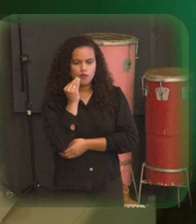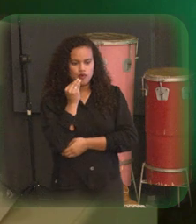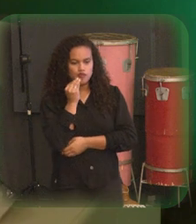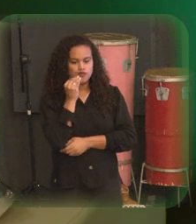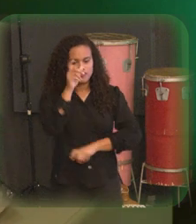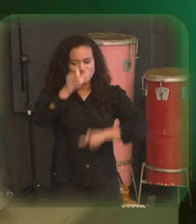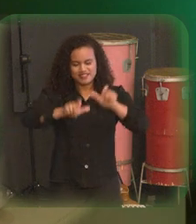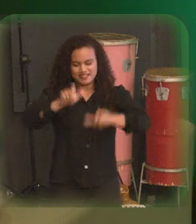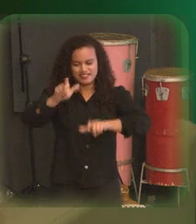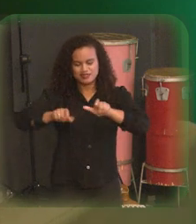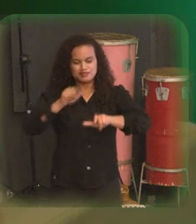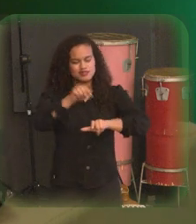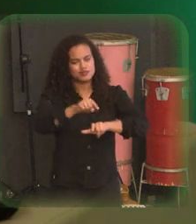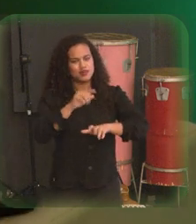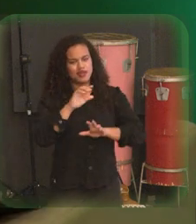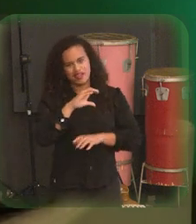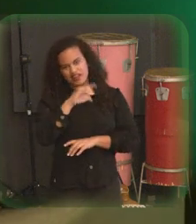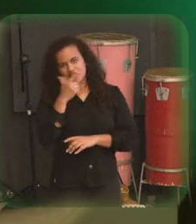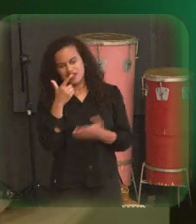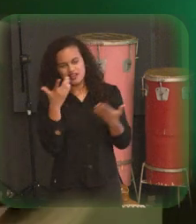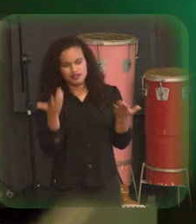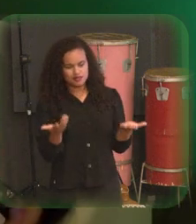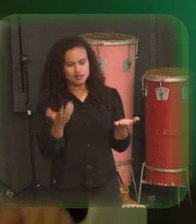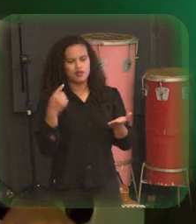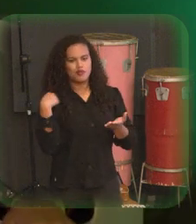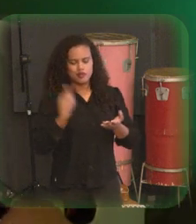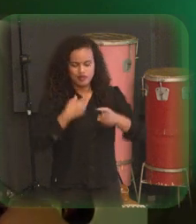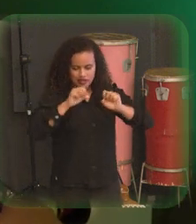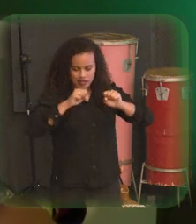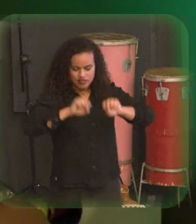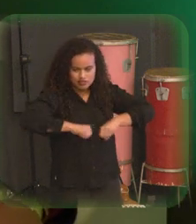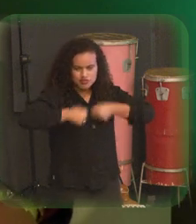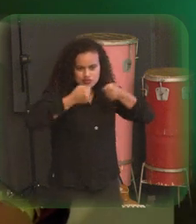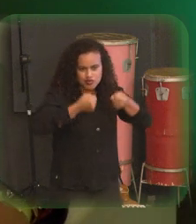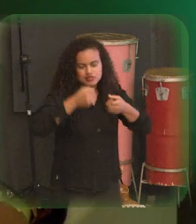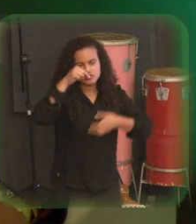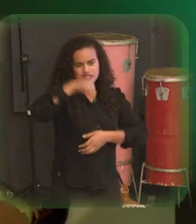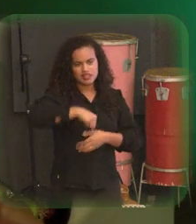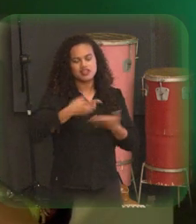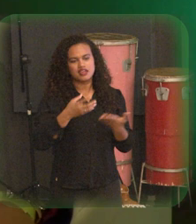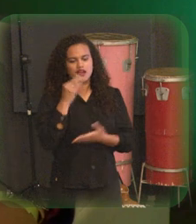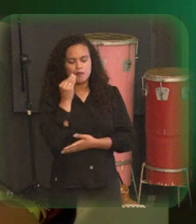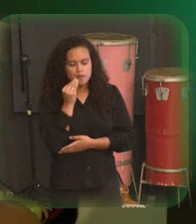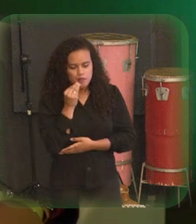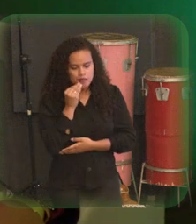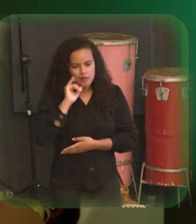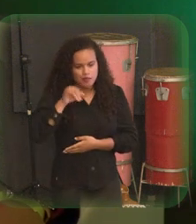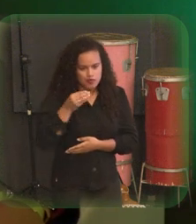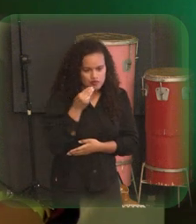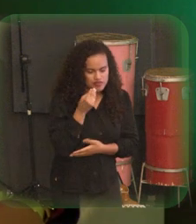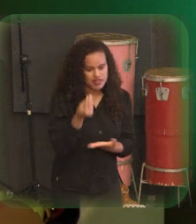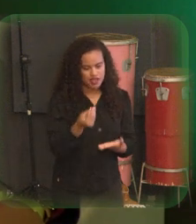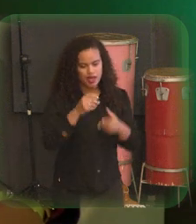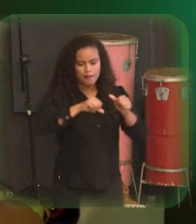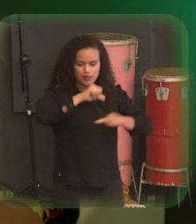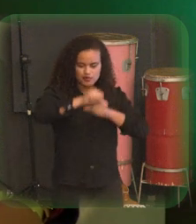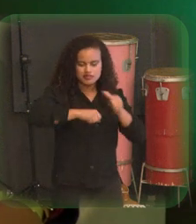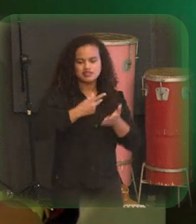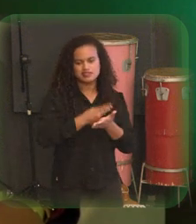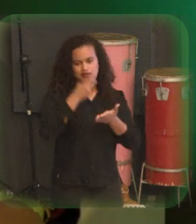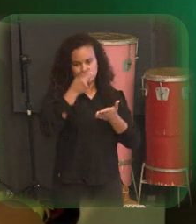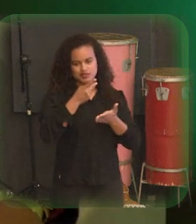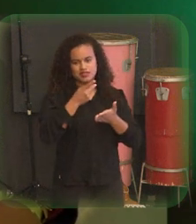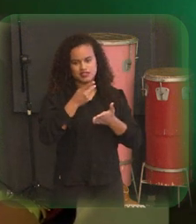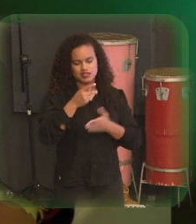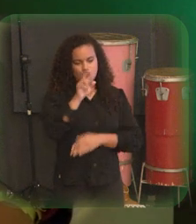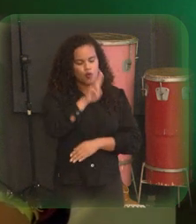pessoas, obviamente, né, todos nós estamos aqui nos esforçando para aproveitá-las, a mudança pode acontecer. Por meio da